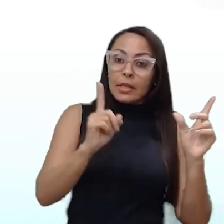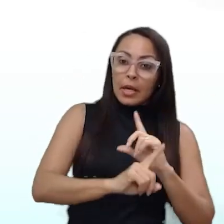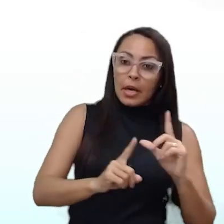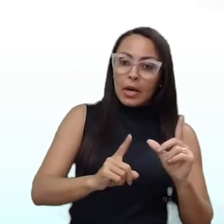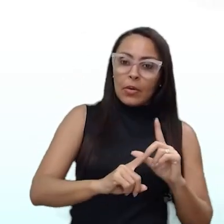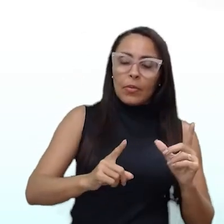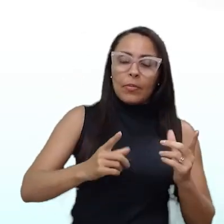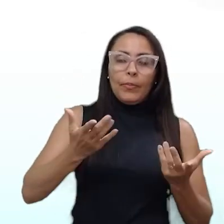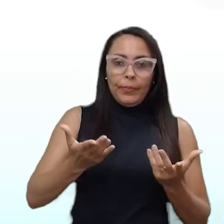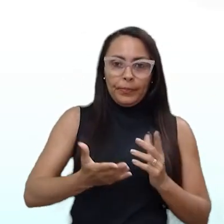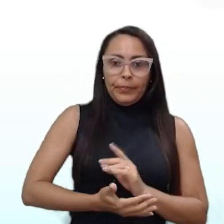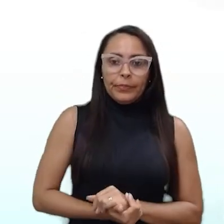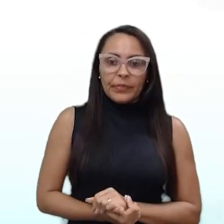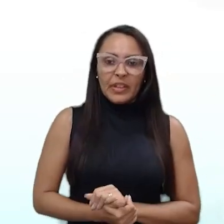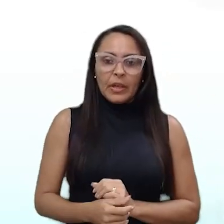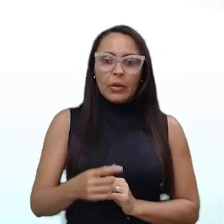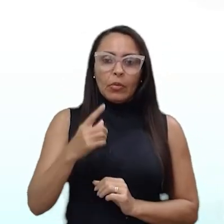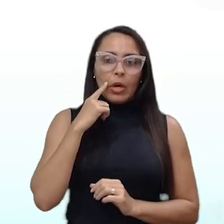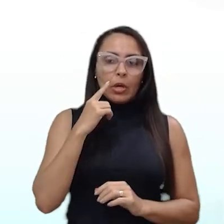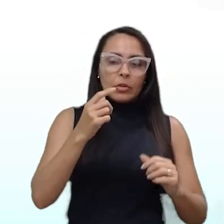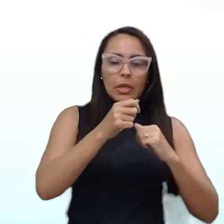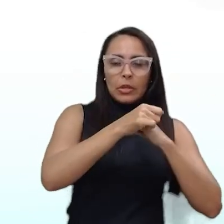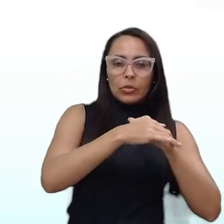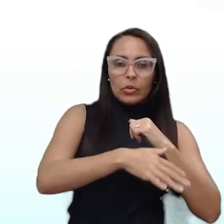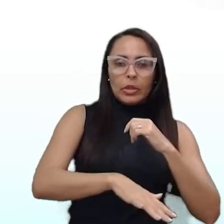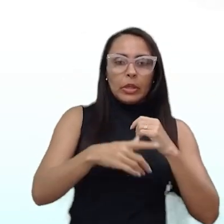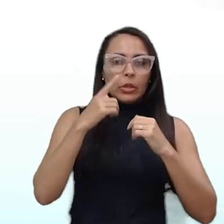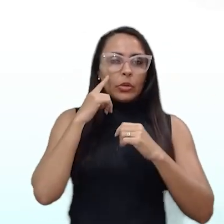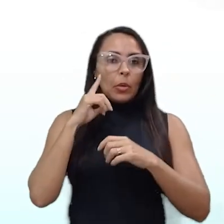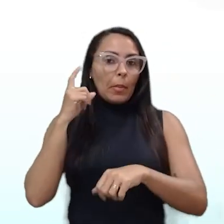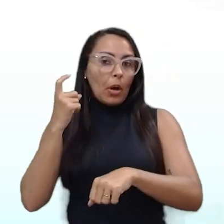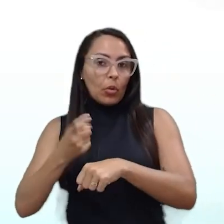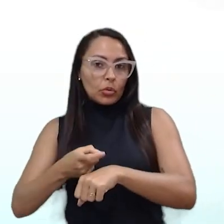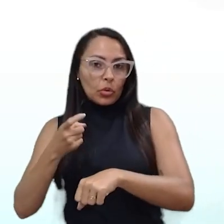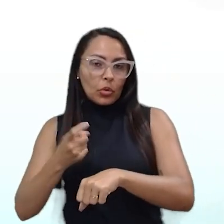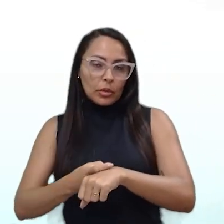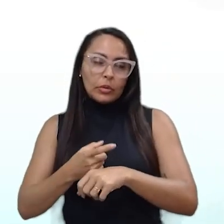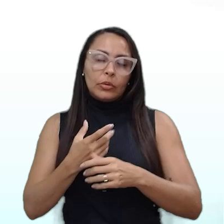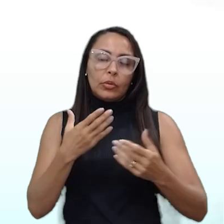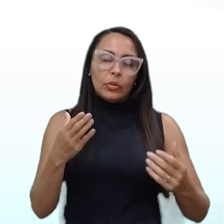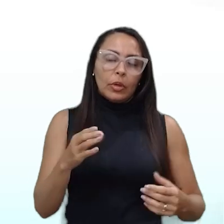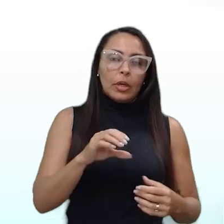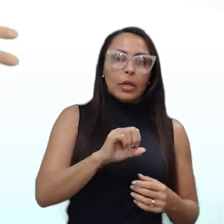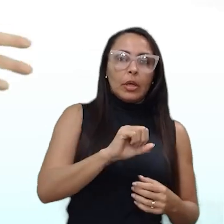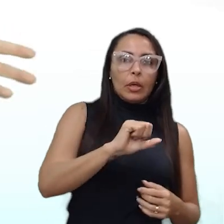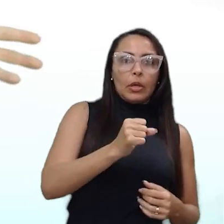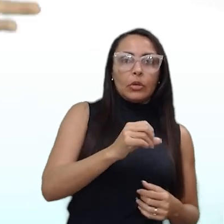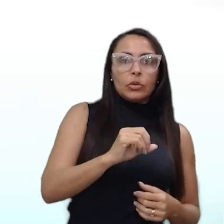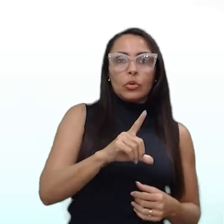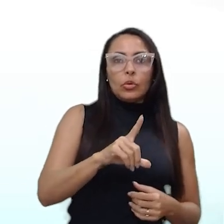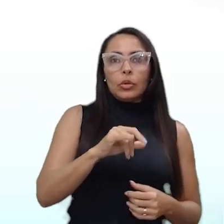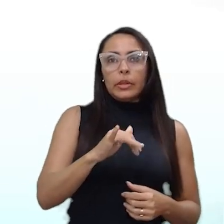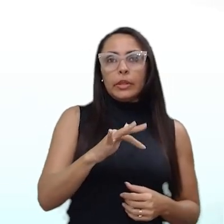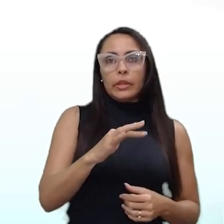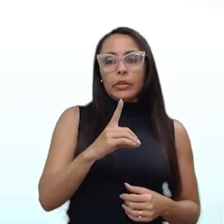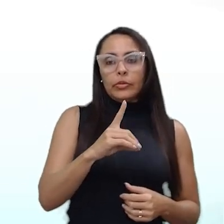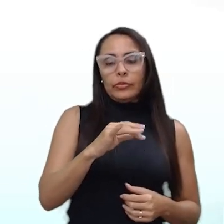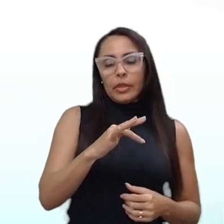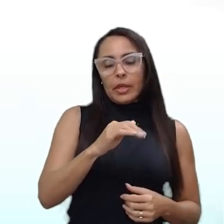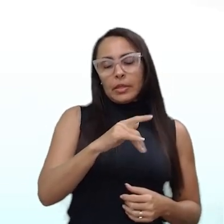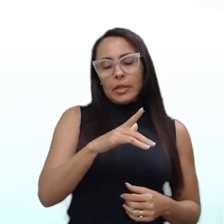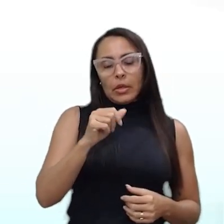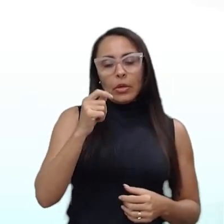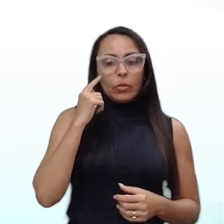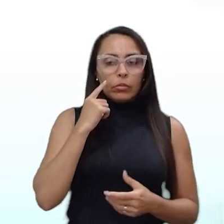a condensação, tá? E quando sai do líquido para o sólido, a solidificação. Lembrando que o processo direto é